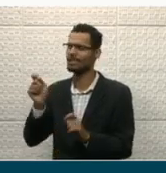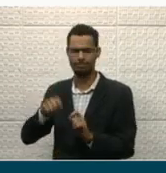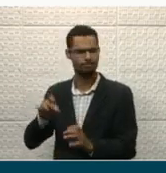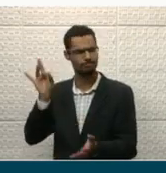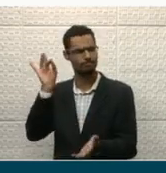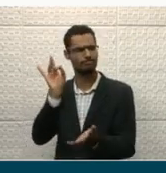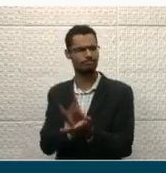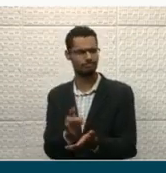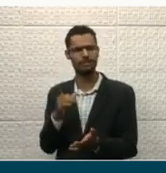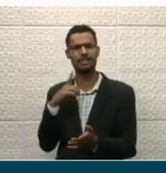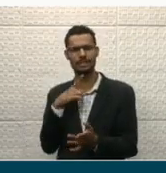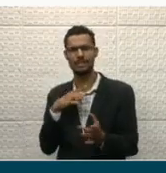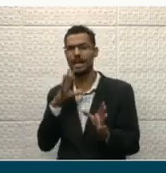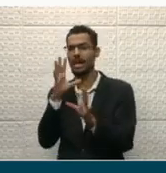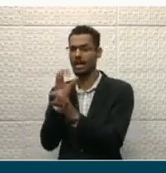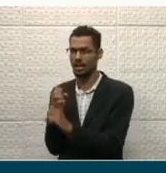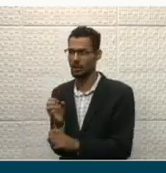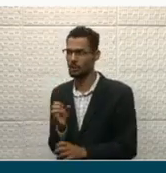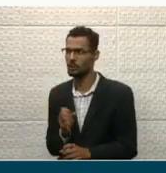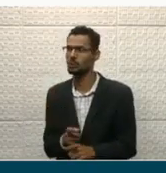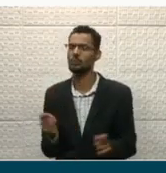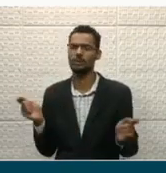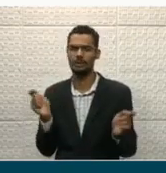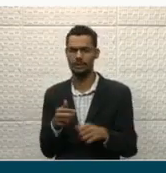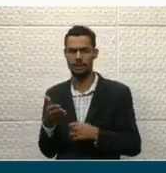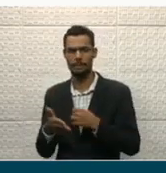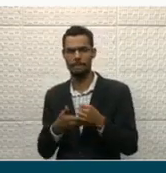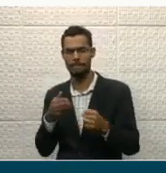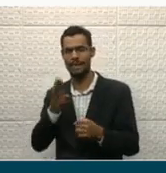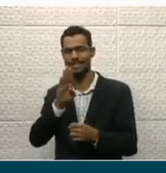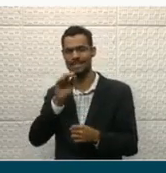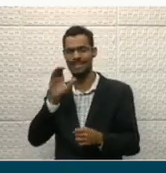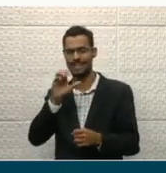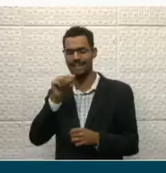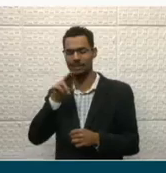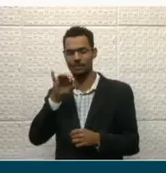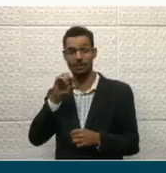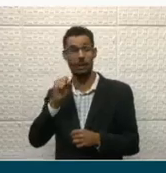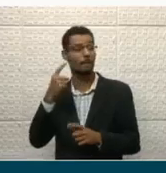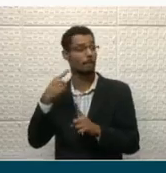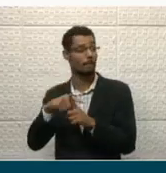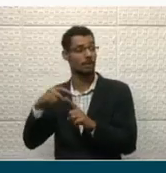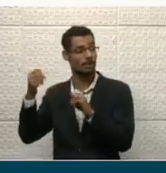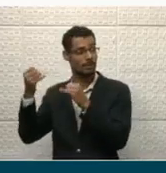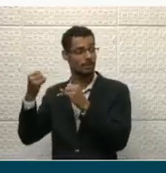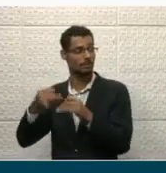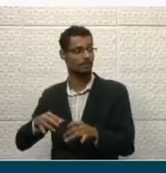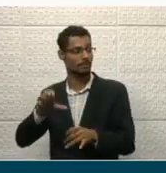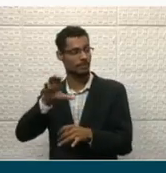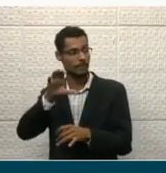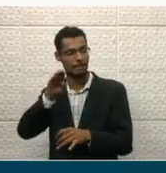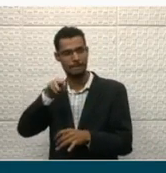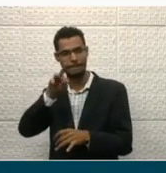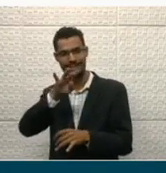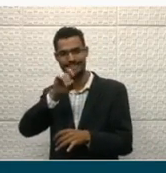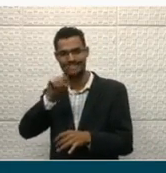origem no cálculo das imagens das bases canônicas, porque se trata de matriz